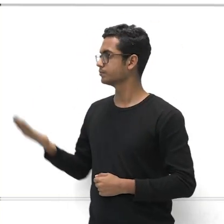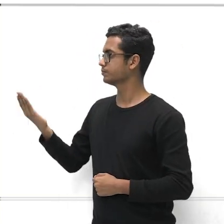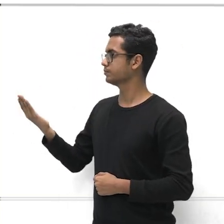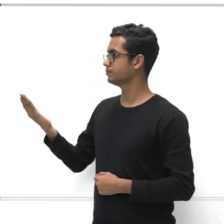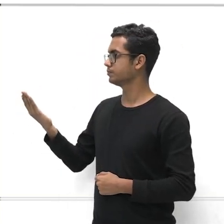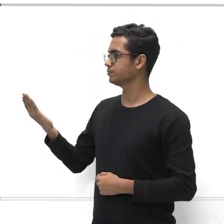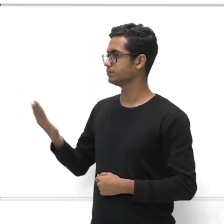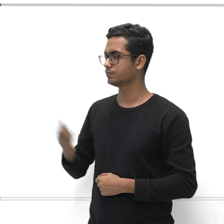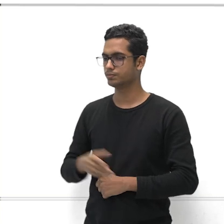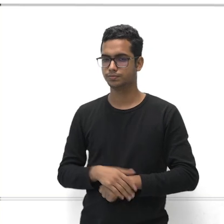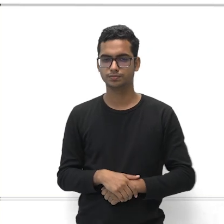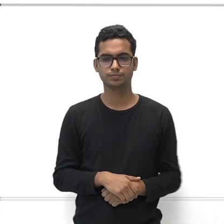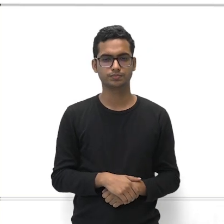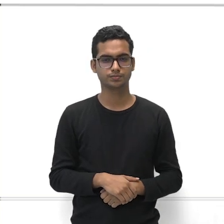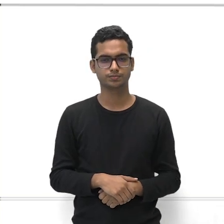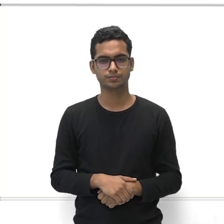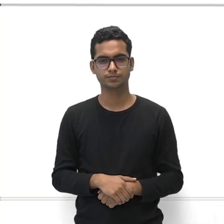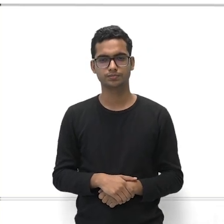em torno das duas retas.